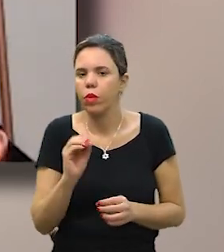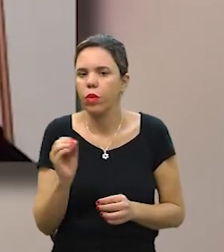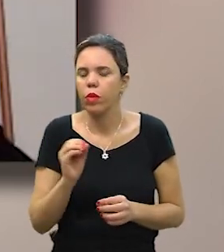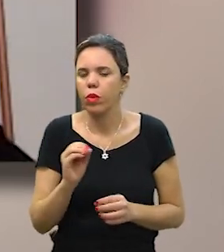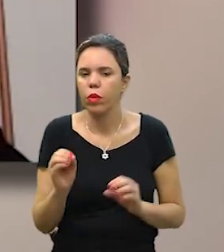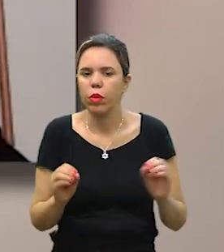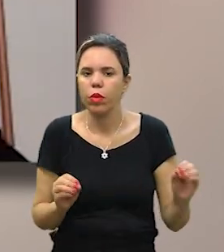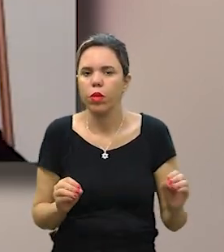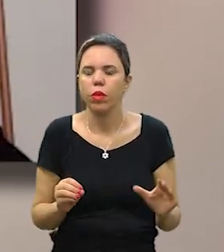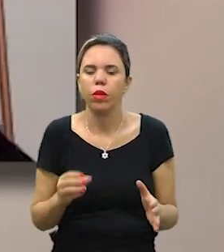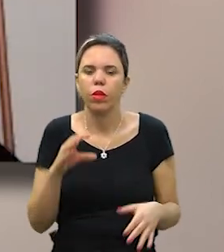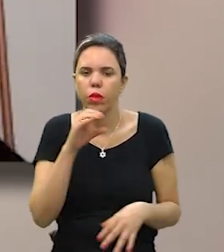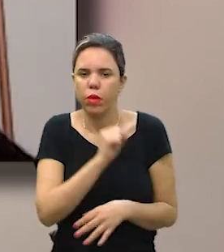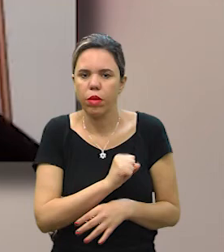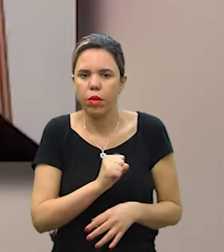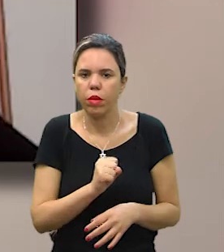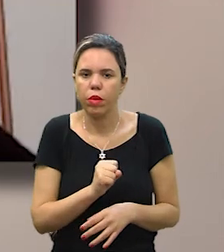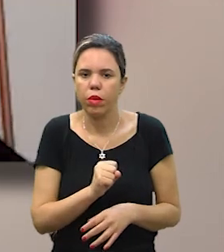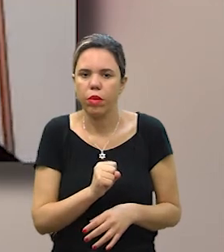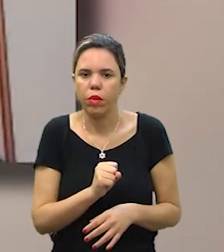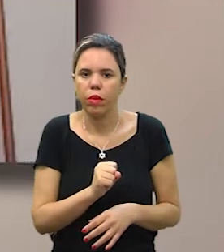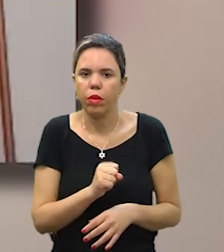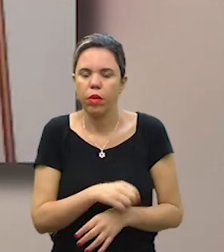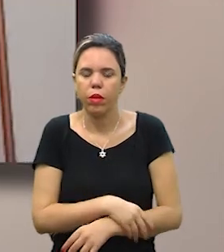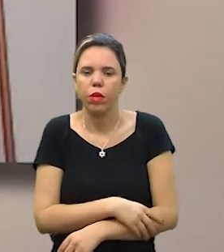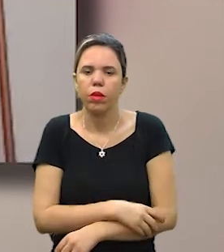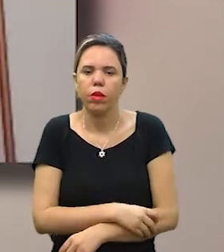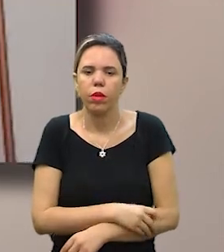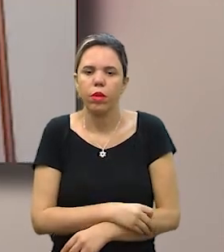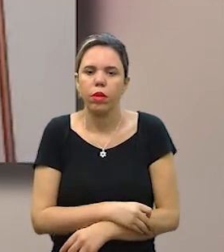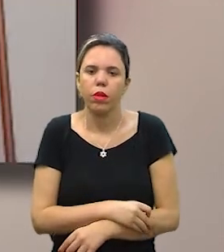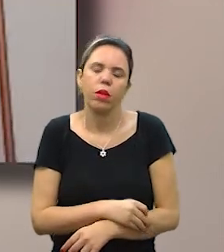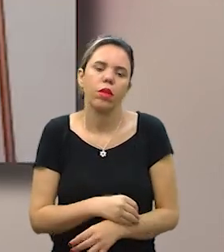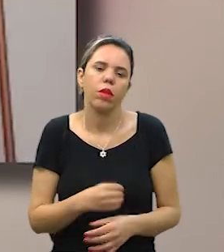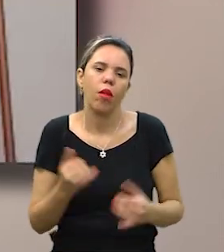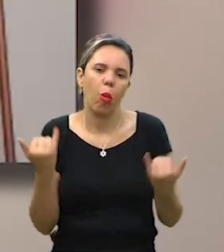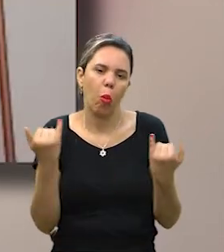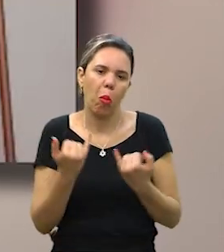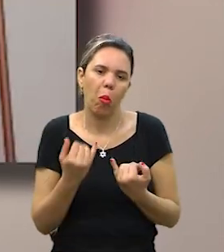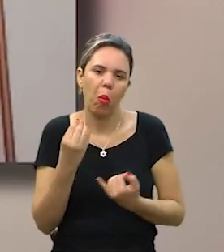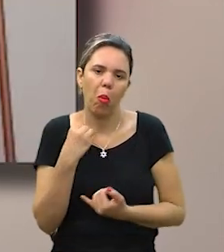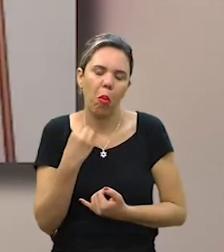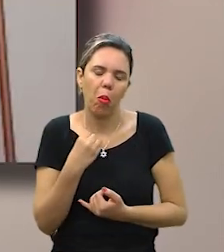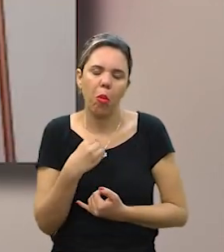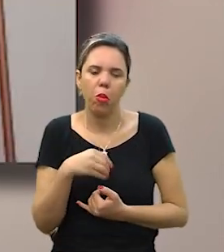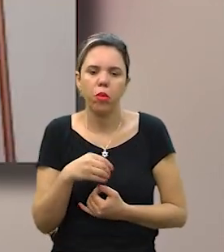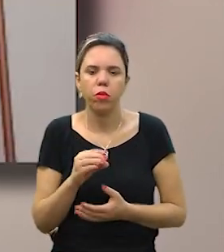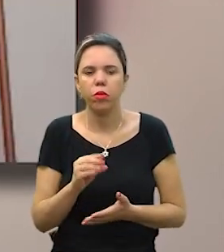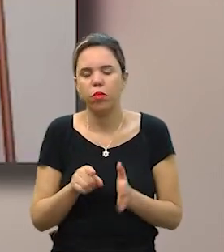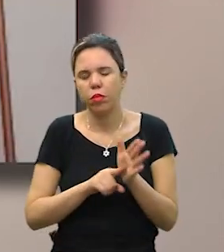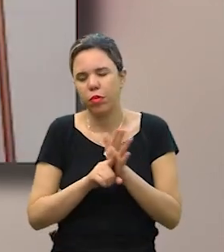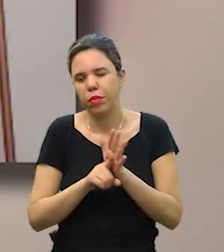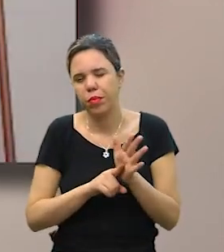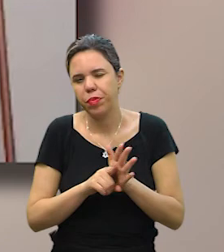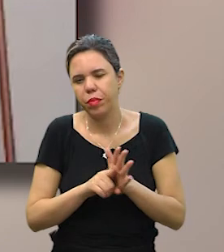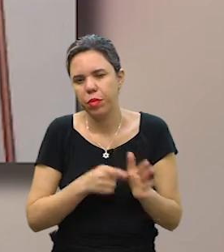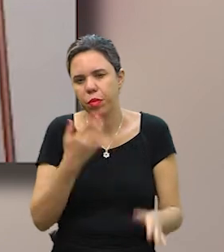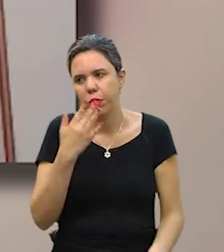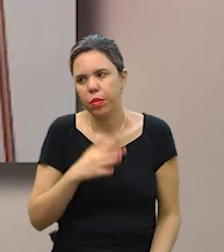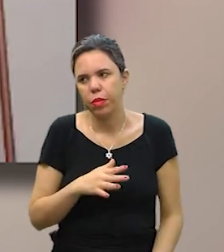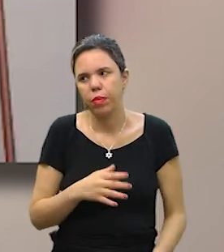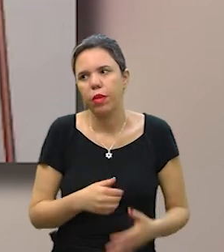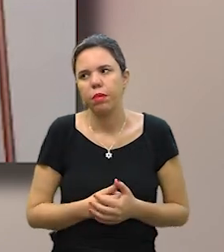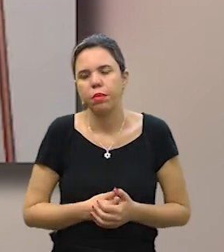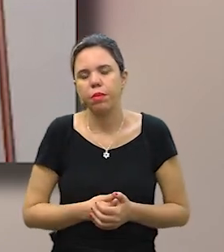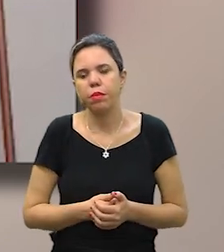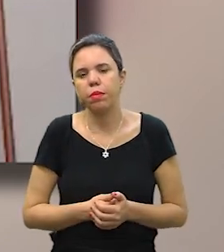come nada, zero, rapidamente ela vai ali desidratar, perder peso, né? Aí você vai investigar, essa